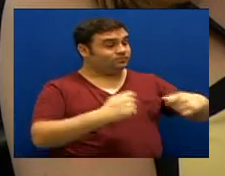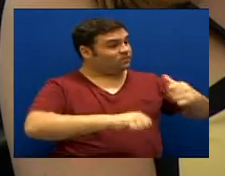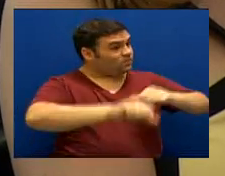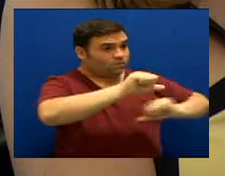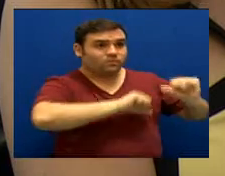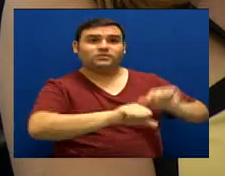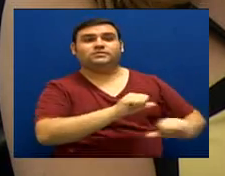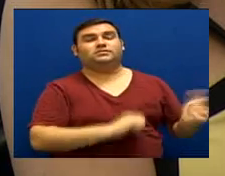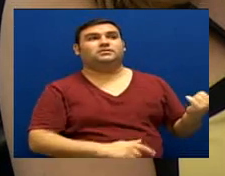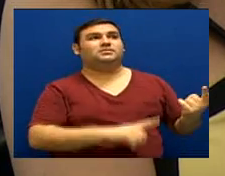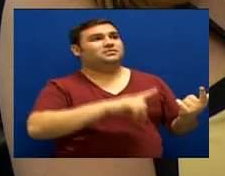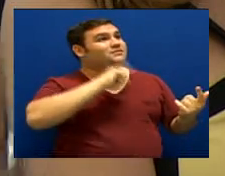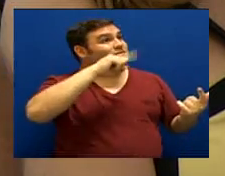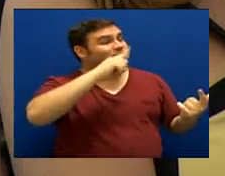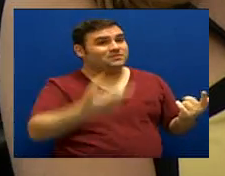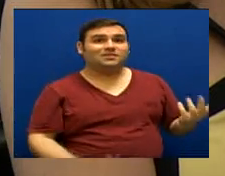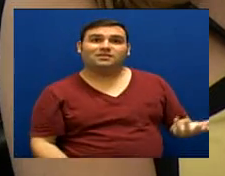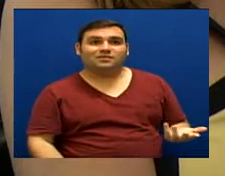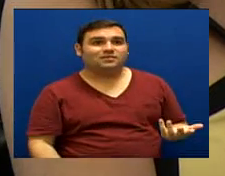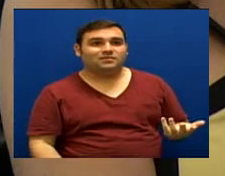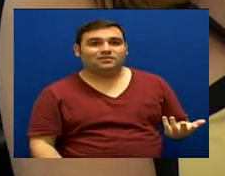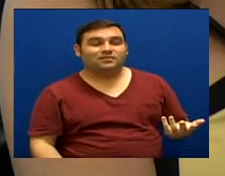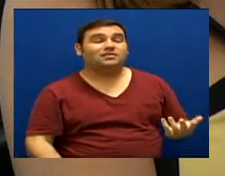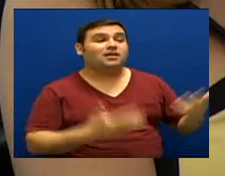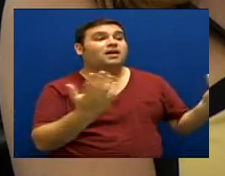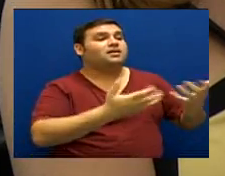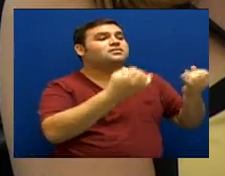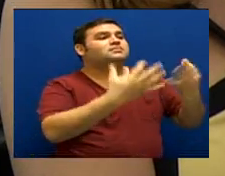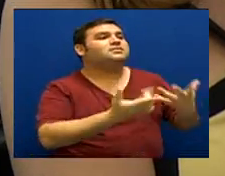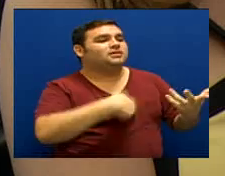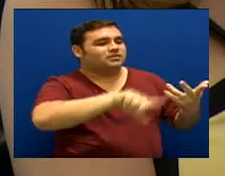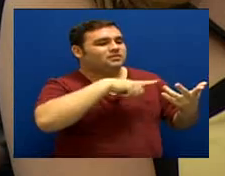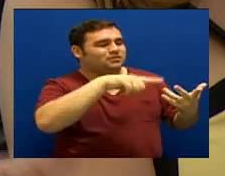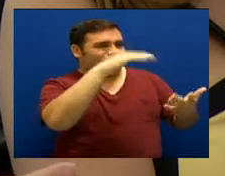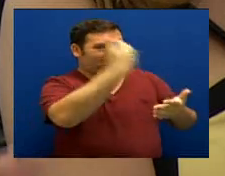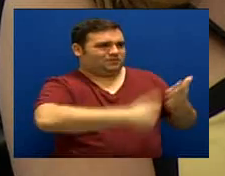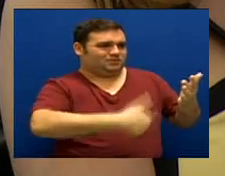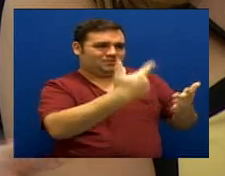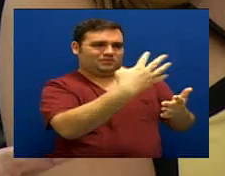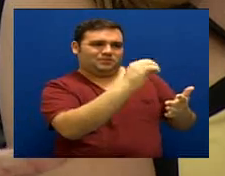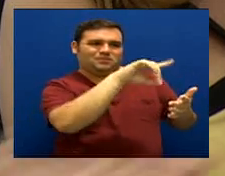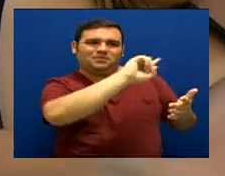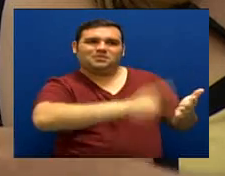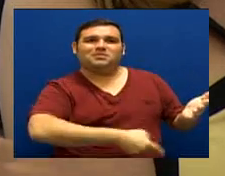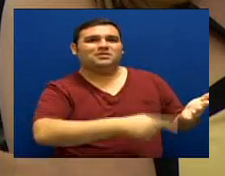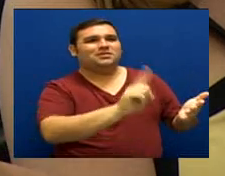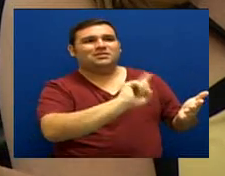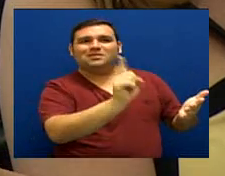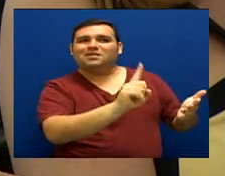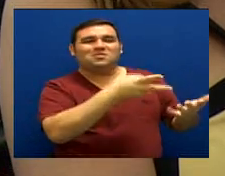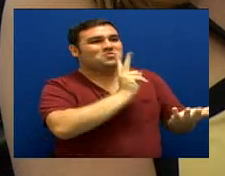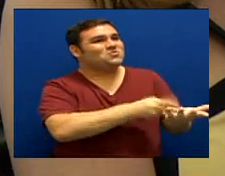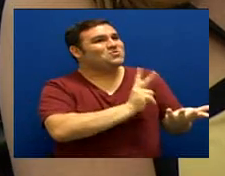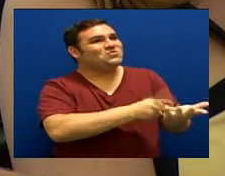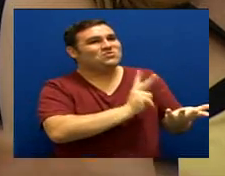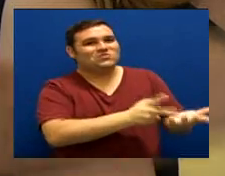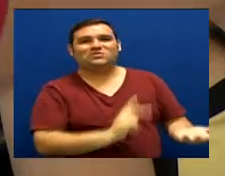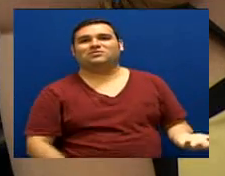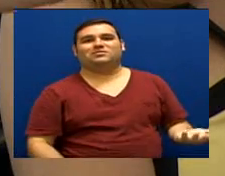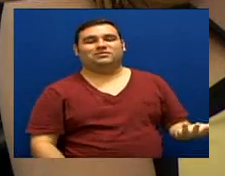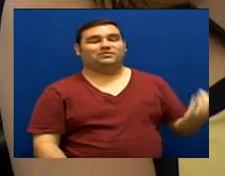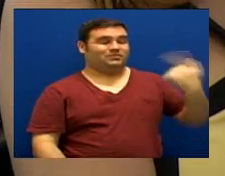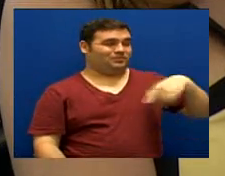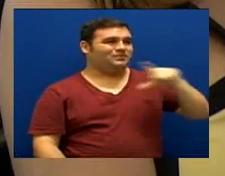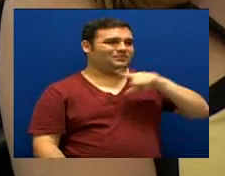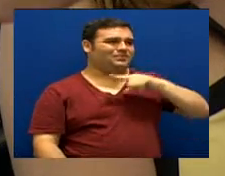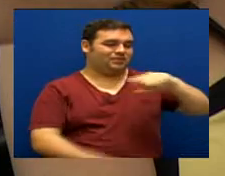mudar não tem jeito quando se diz reduzimos 240 milhões não reduzir o custo fixo ficou aí nós